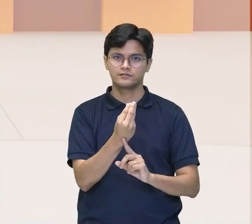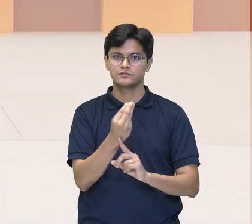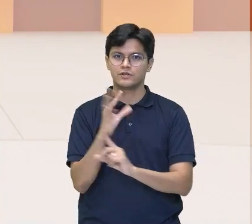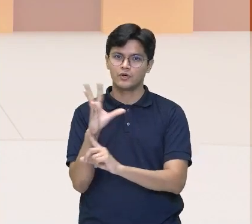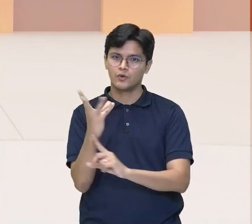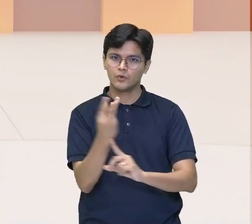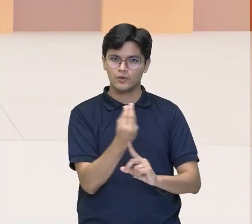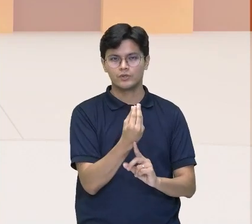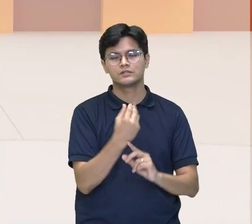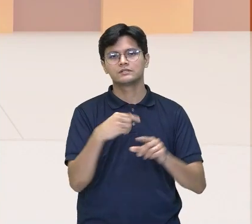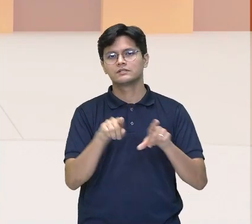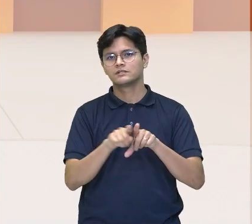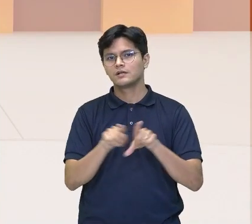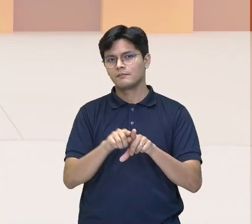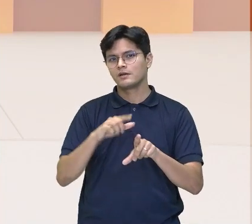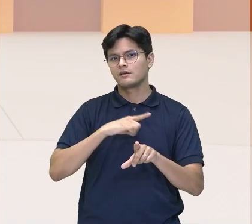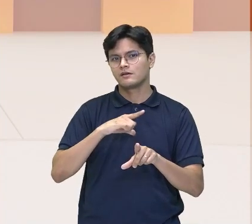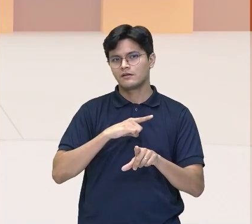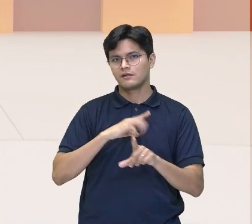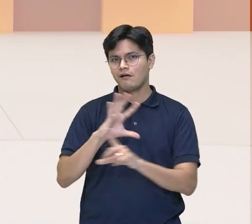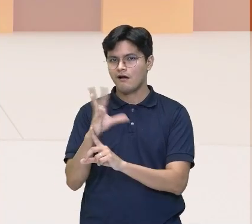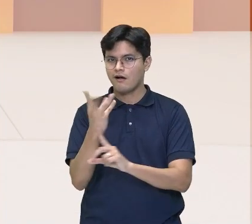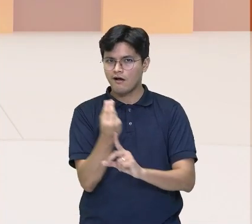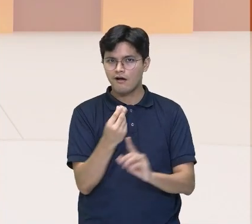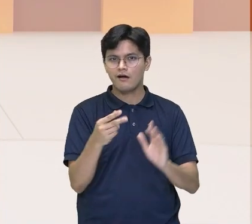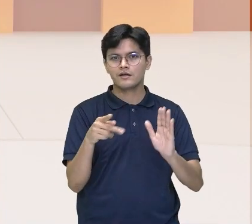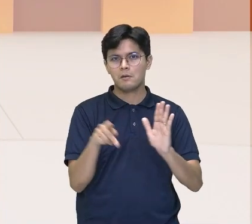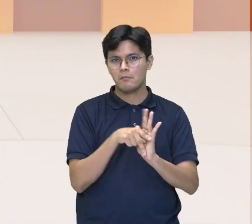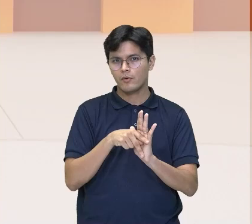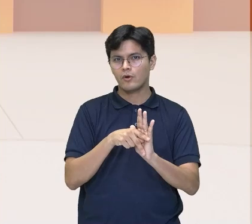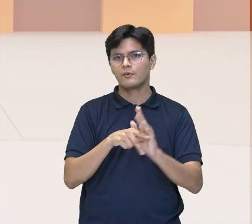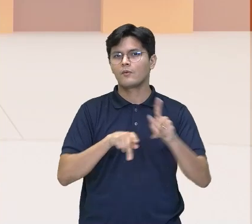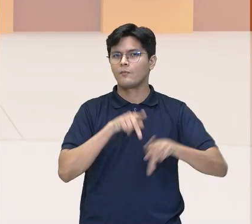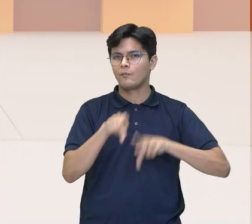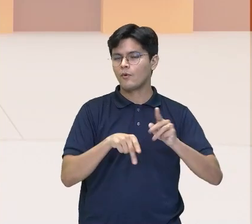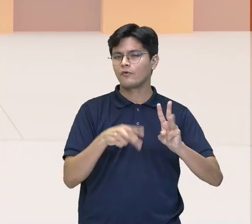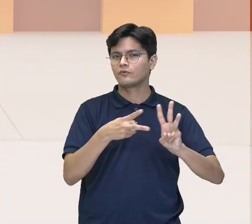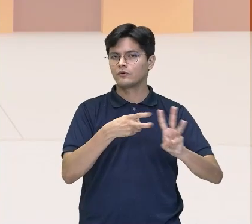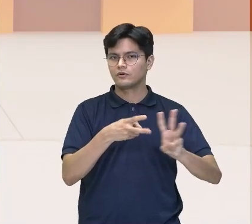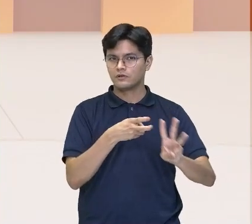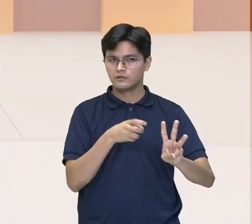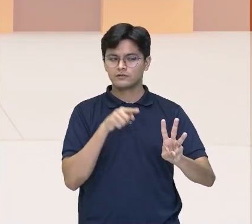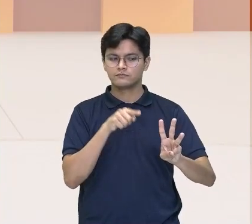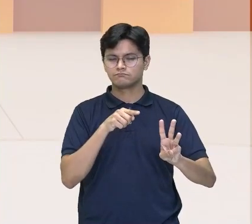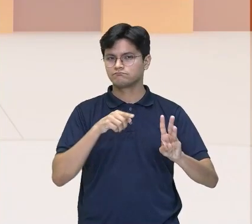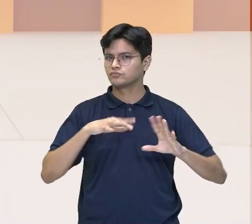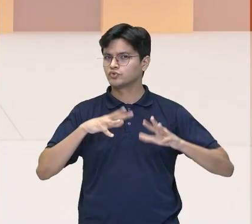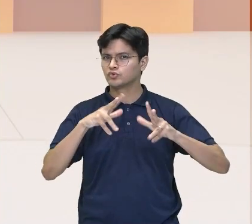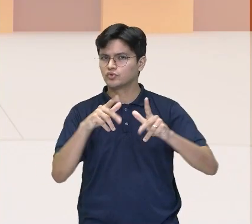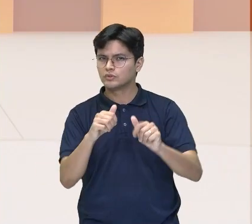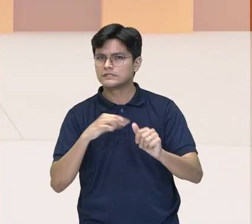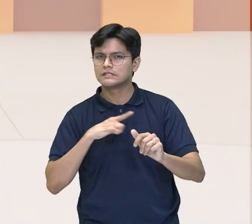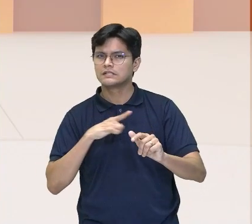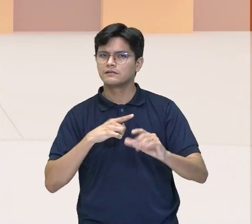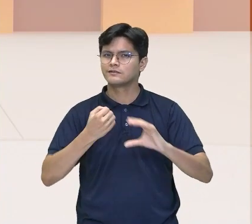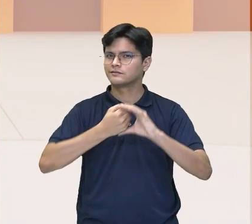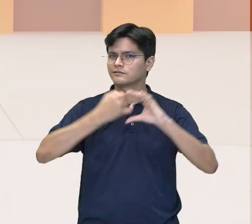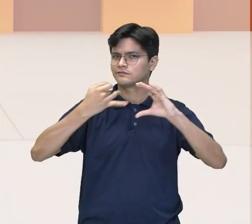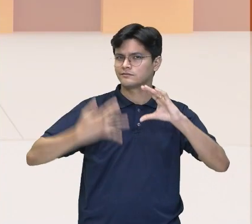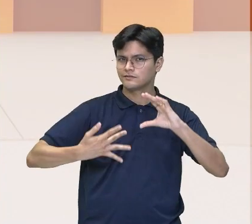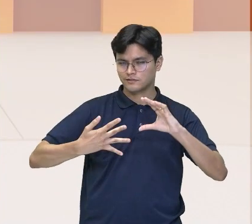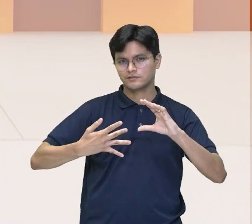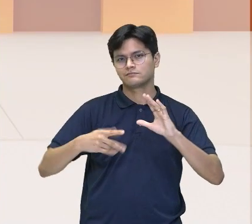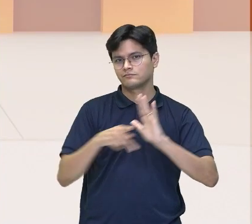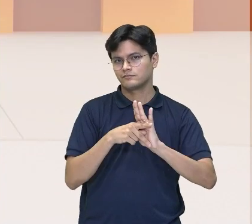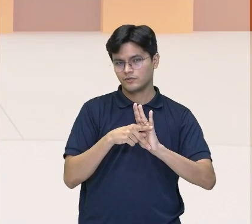chamamos também de arte indígena, por exemplo, ela está toda caracterizada, tudo que você